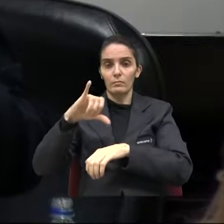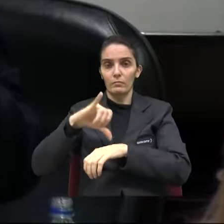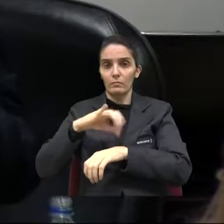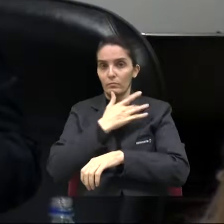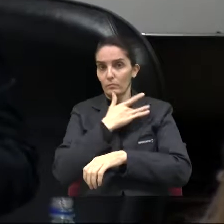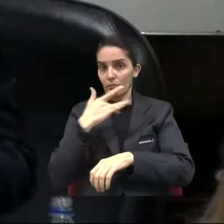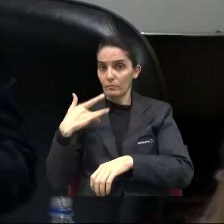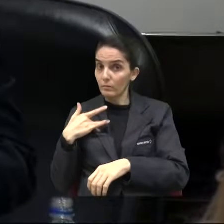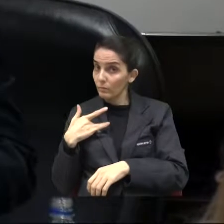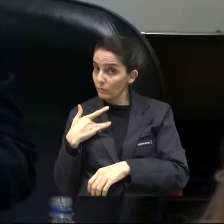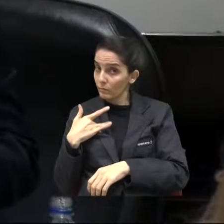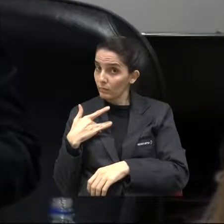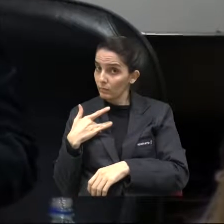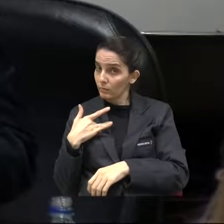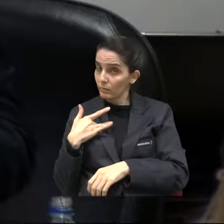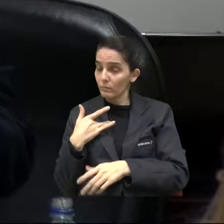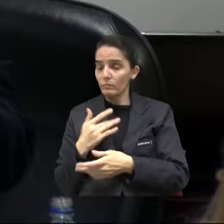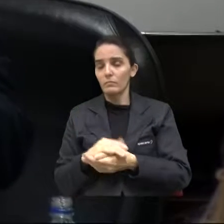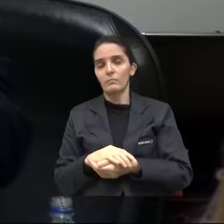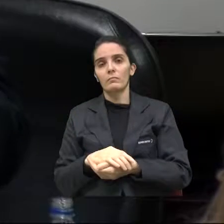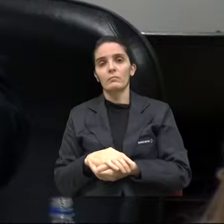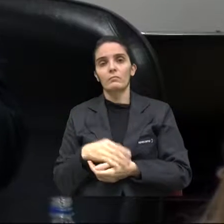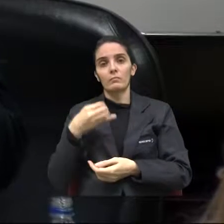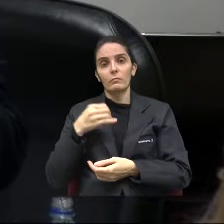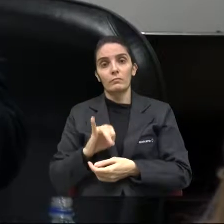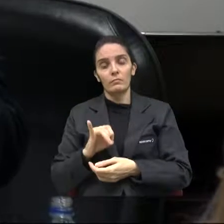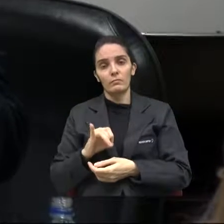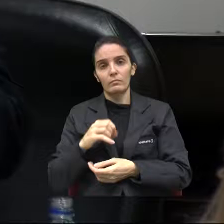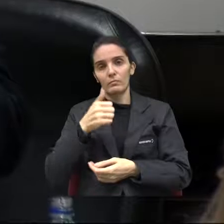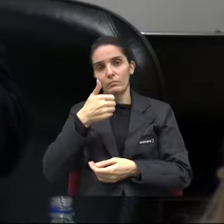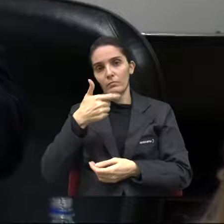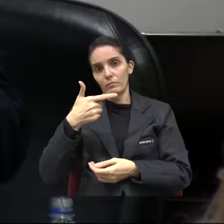enfim, não é dessa maneira. Se levar